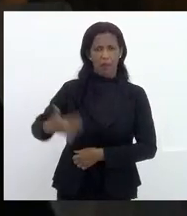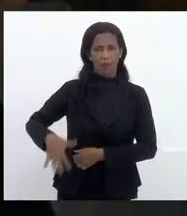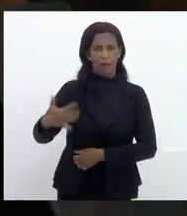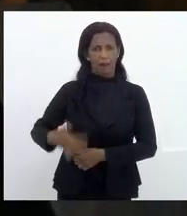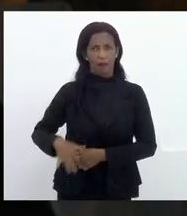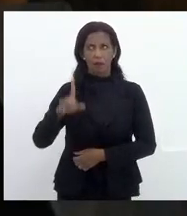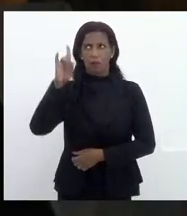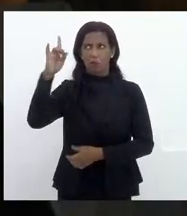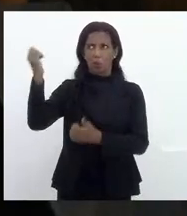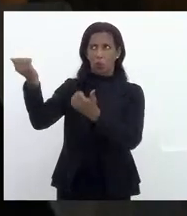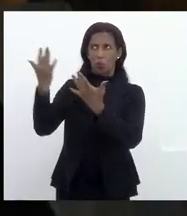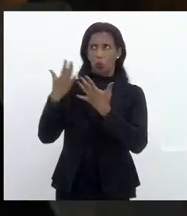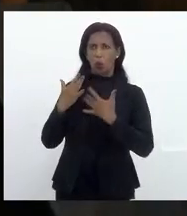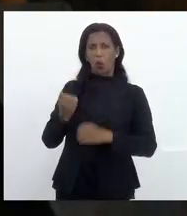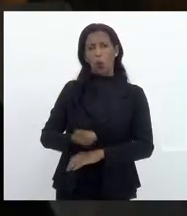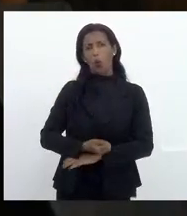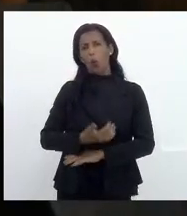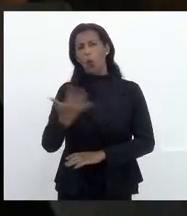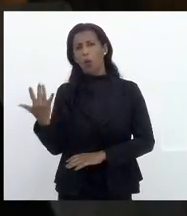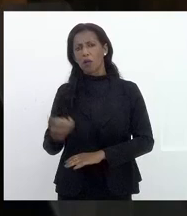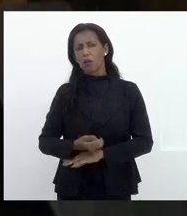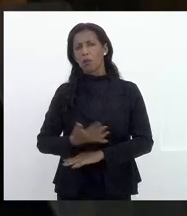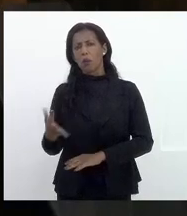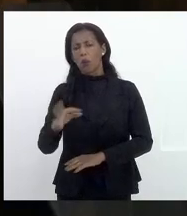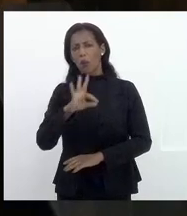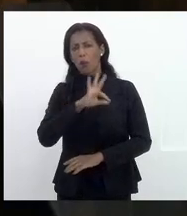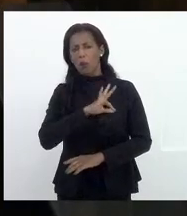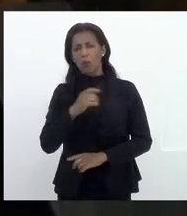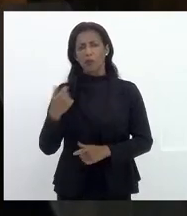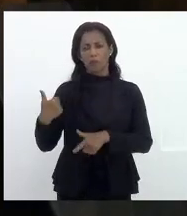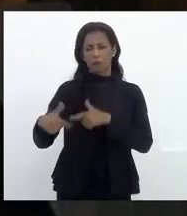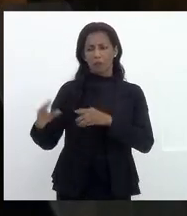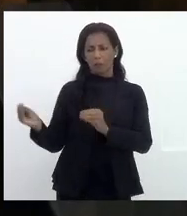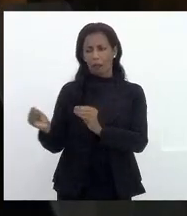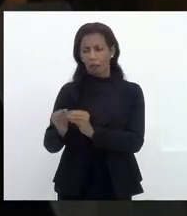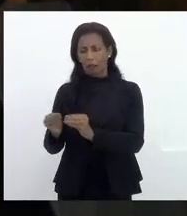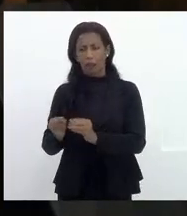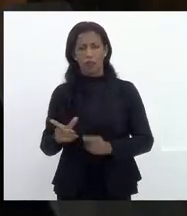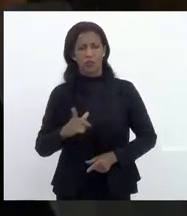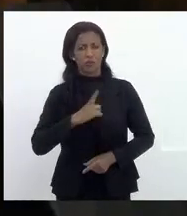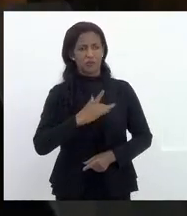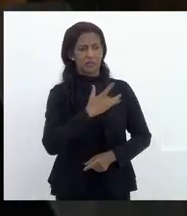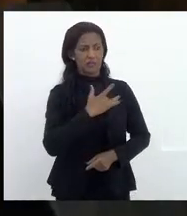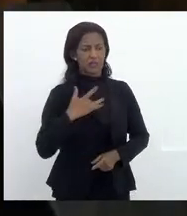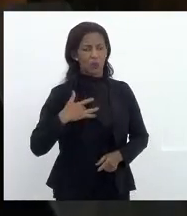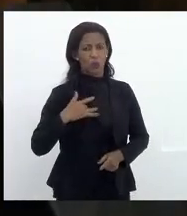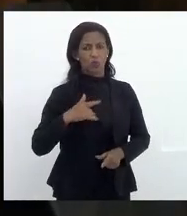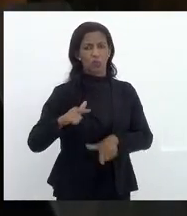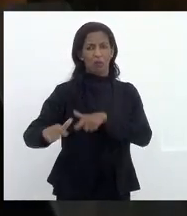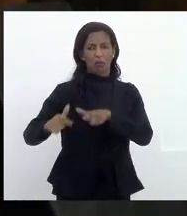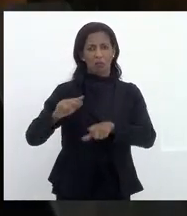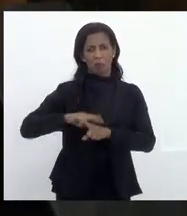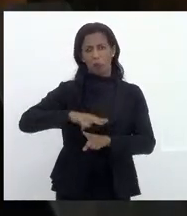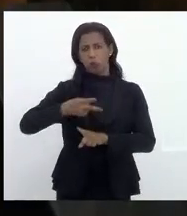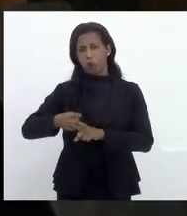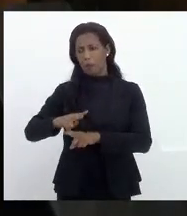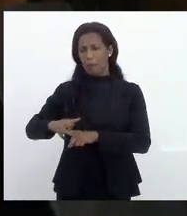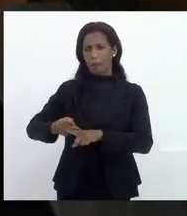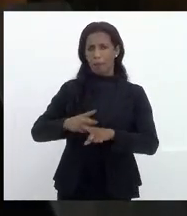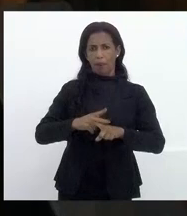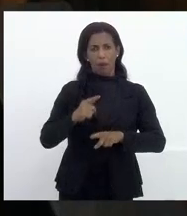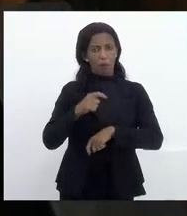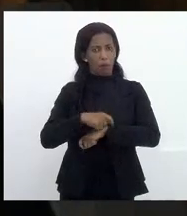Deus quantas e quantas vezes por isso eu tenho que fazer bico penso saúde dupla jornada então passar a